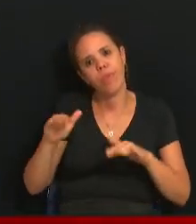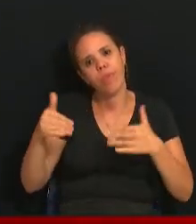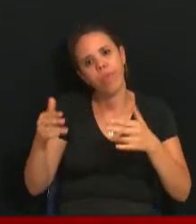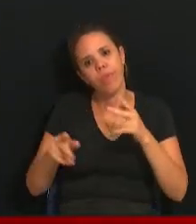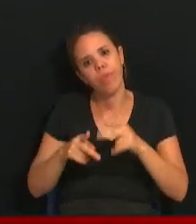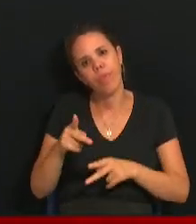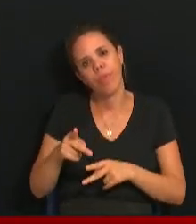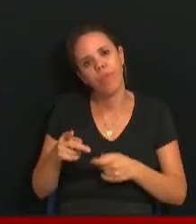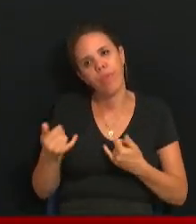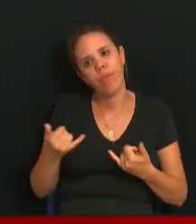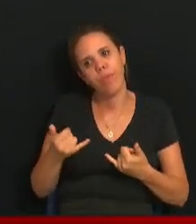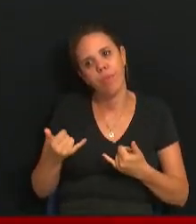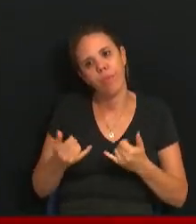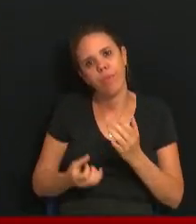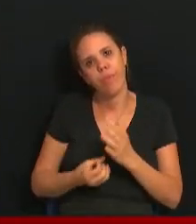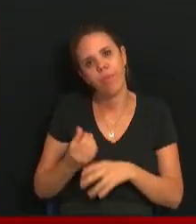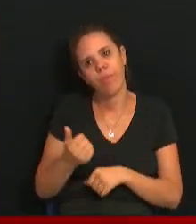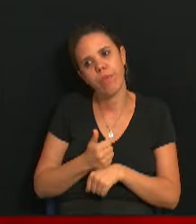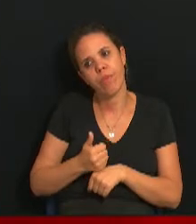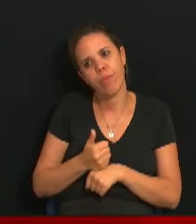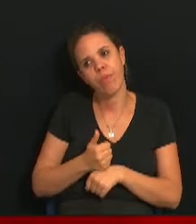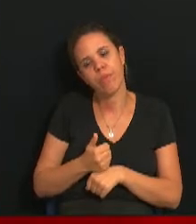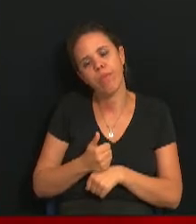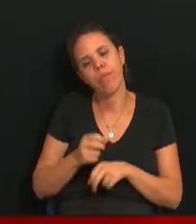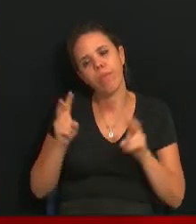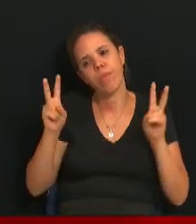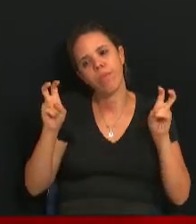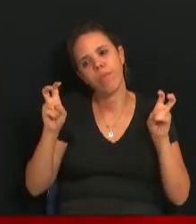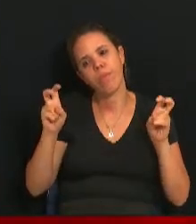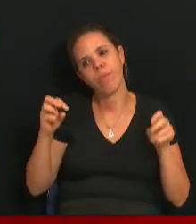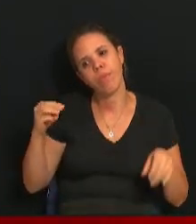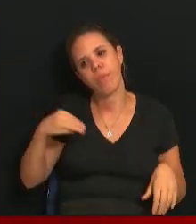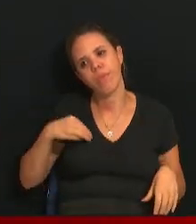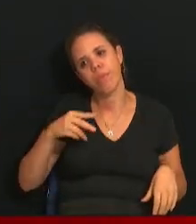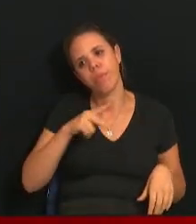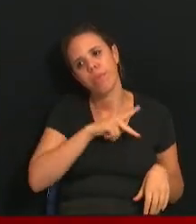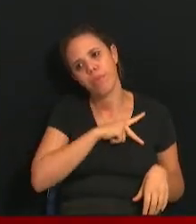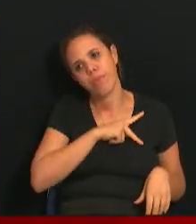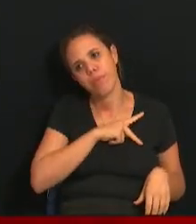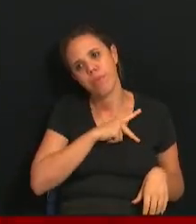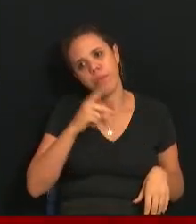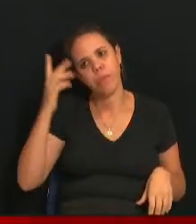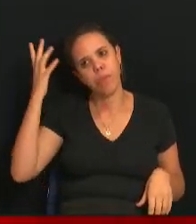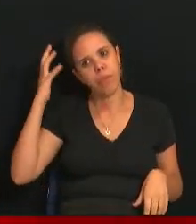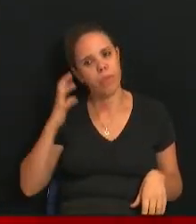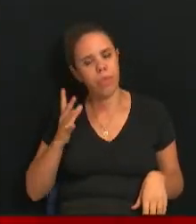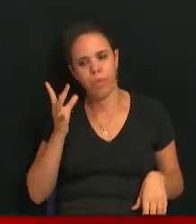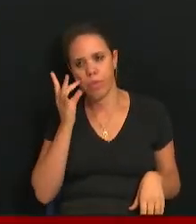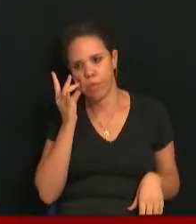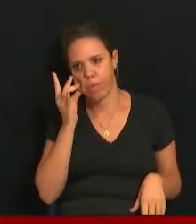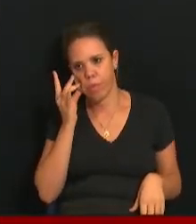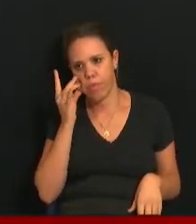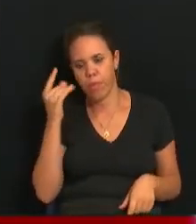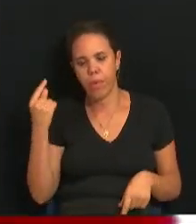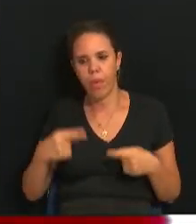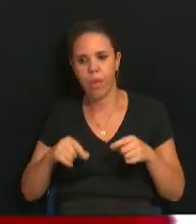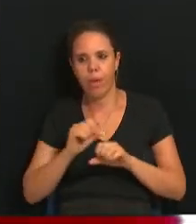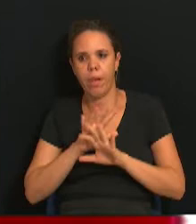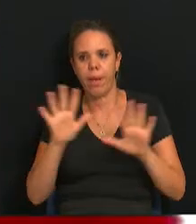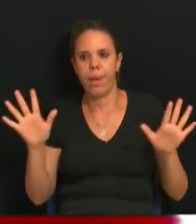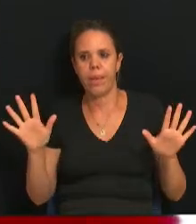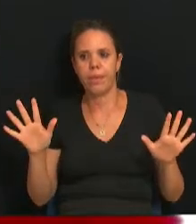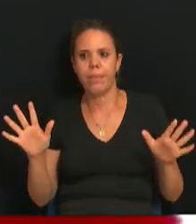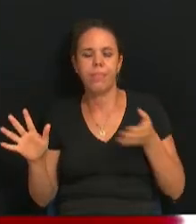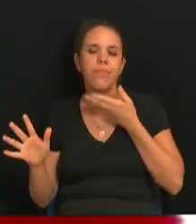SME teve que criar nosso cargo por questões aí do Ministério Público. Depois a Guida, que estava presente nessa discussão, ela pode até esclarecer melhor, porque nós não